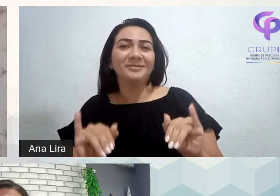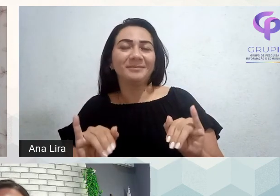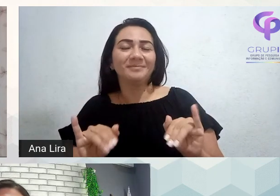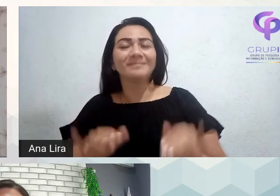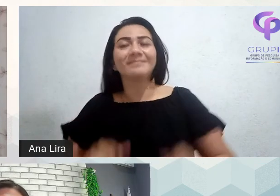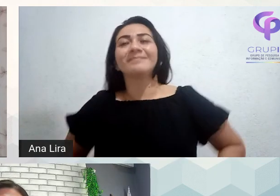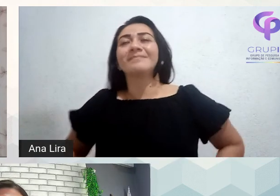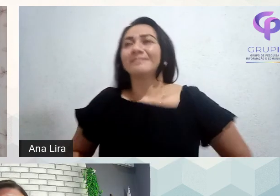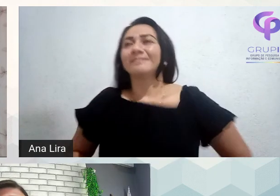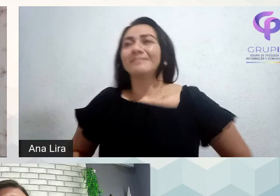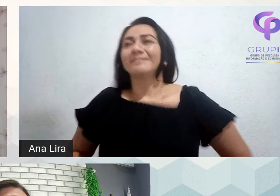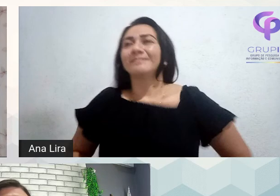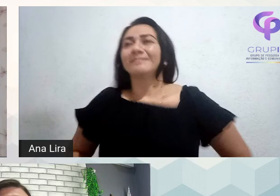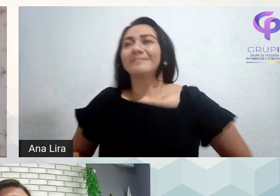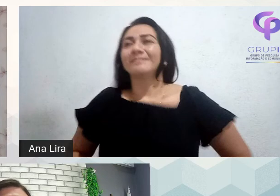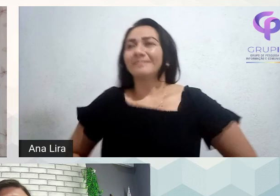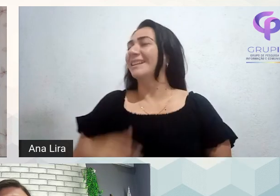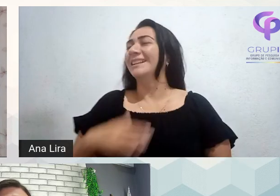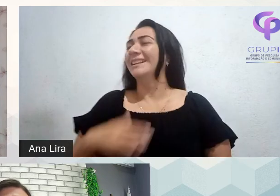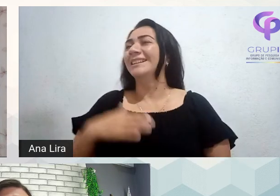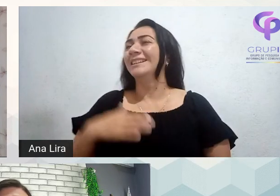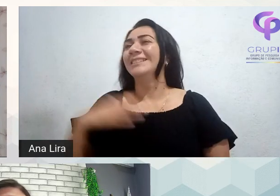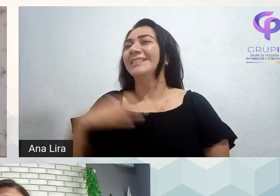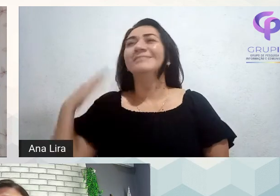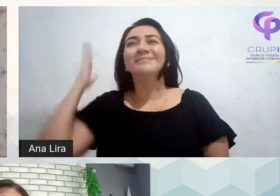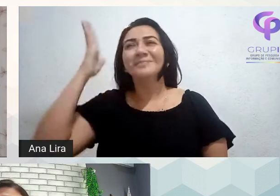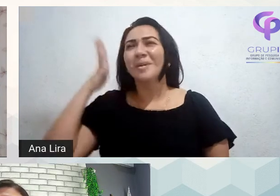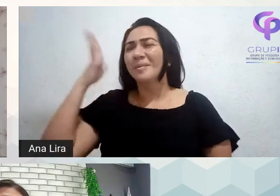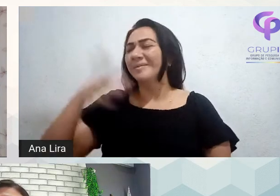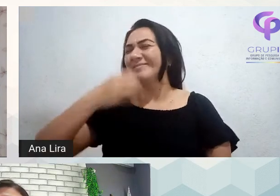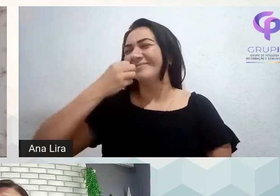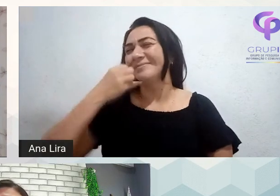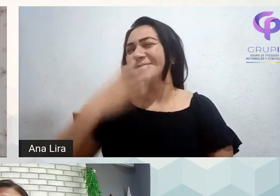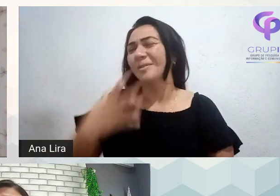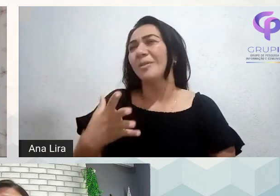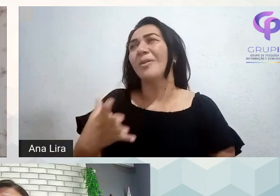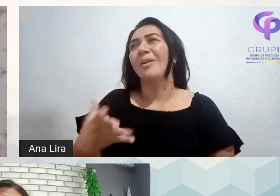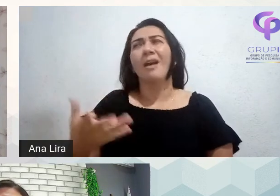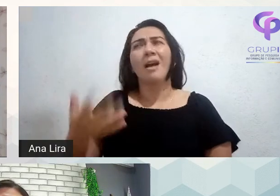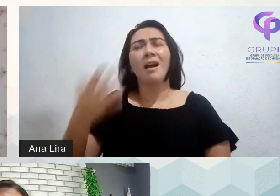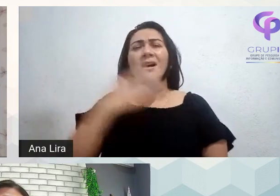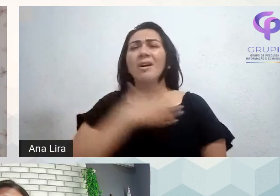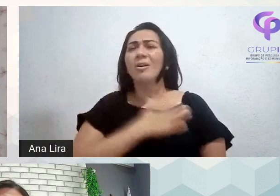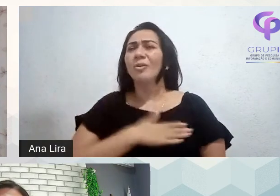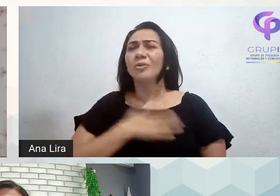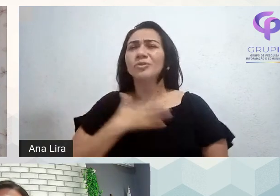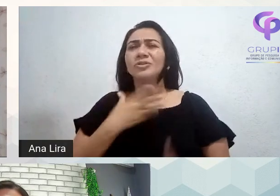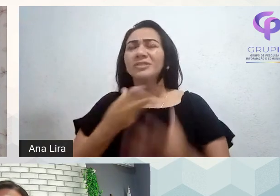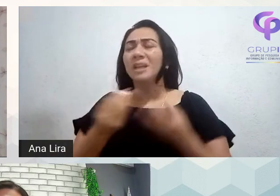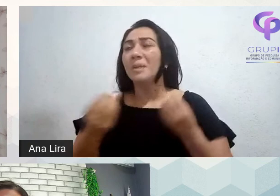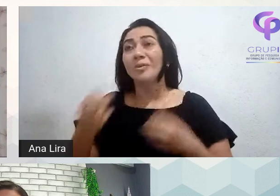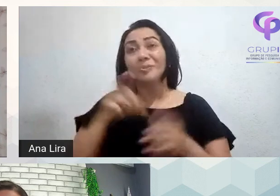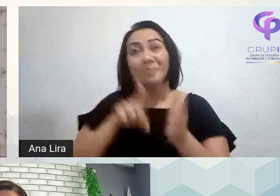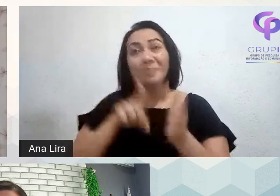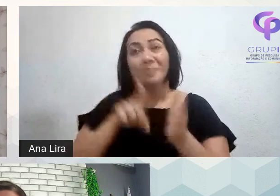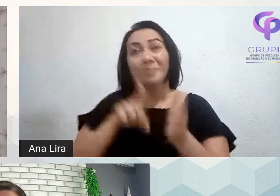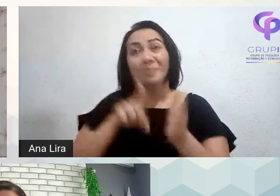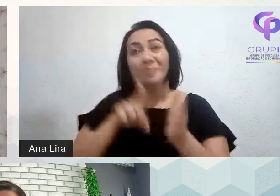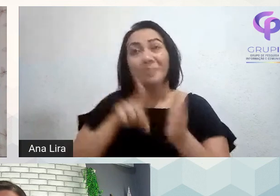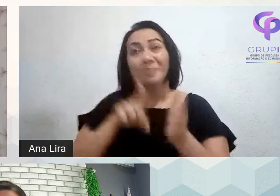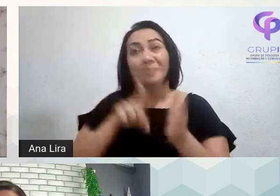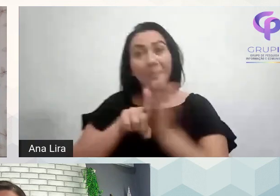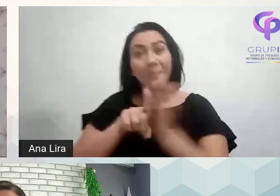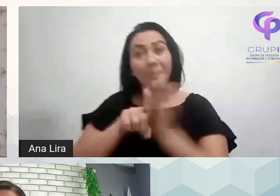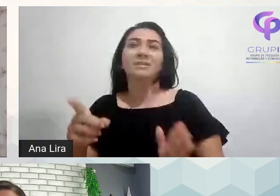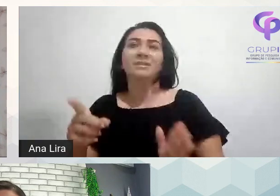né? Uma palestra super produtiva, participativa, uma troca de conhecimento, e é isso que